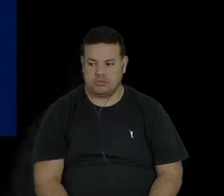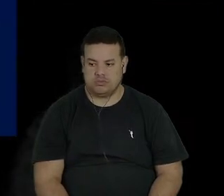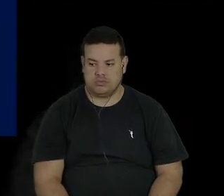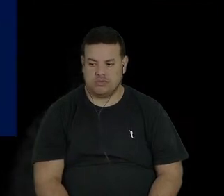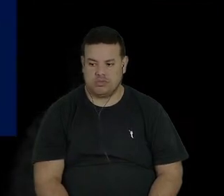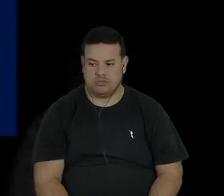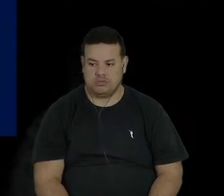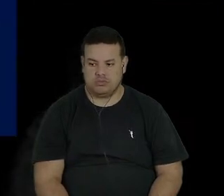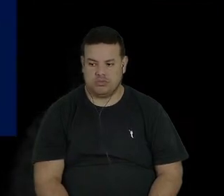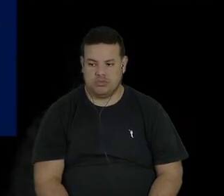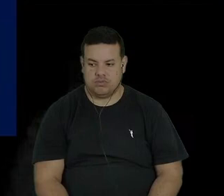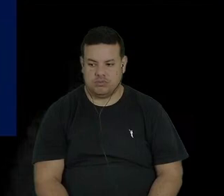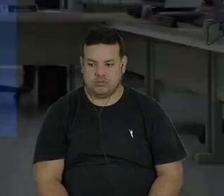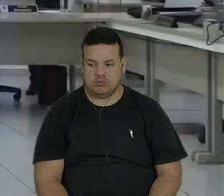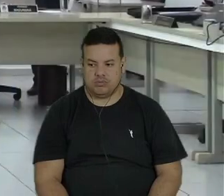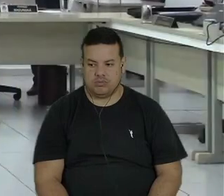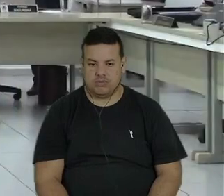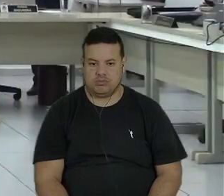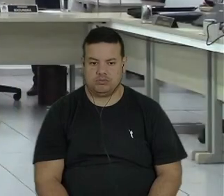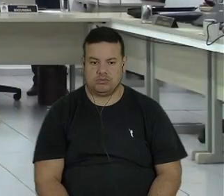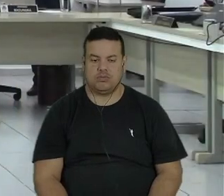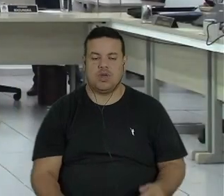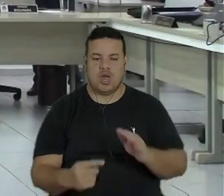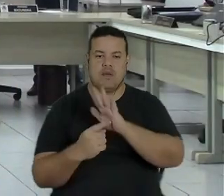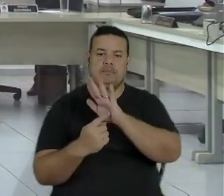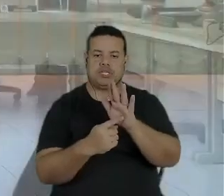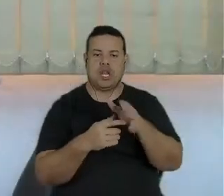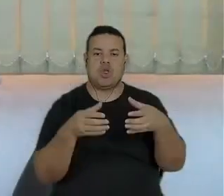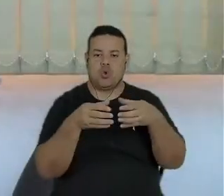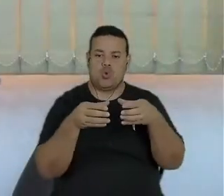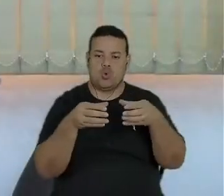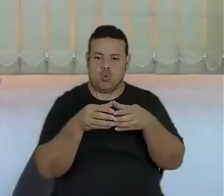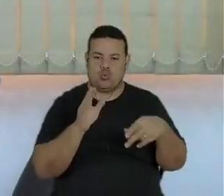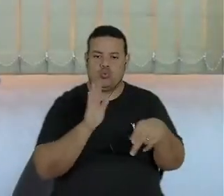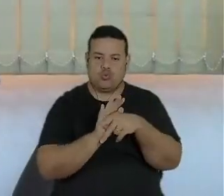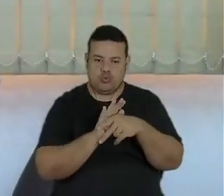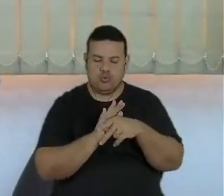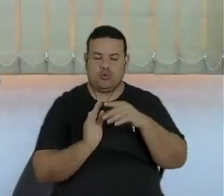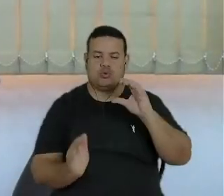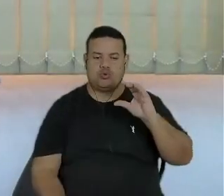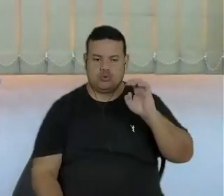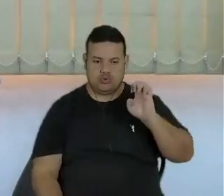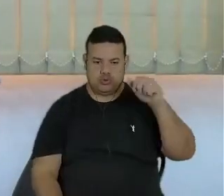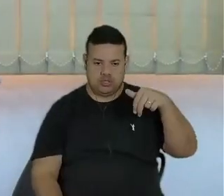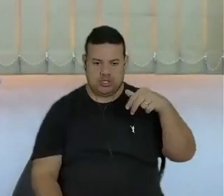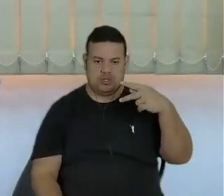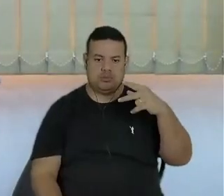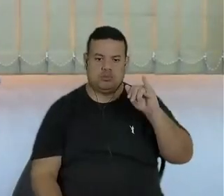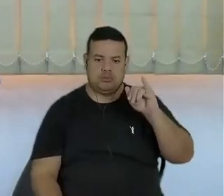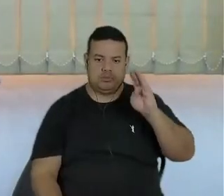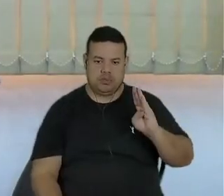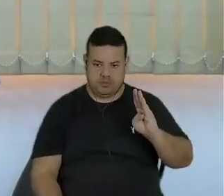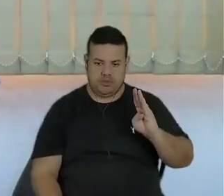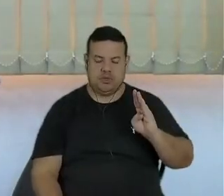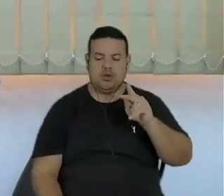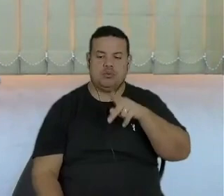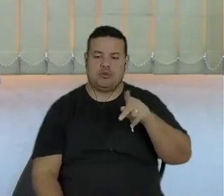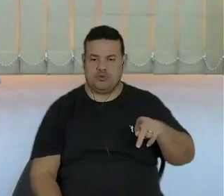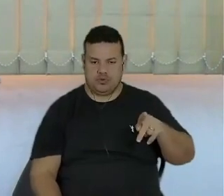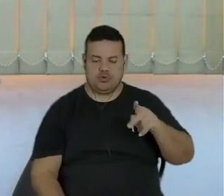gostaria de apresentar a vocês o time que faz parte do CEMPIB. Professor Emerson, engenheiro civil. Levanta,